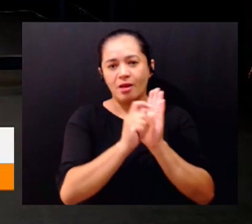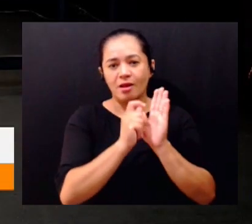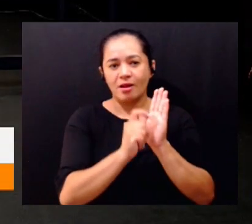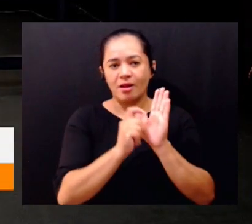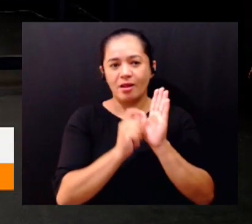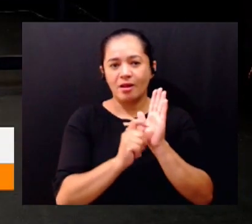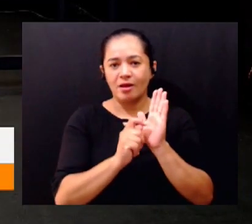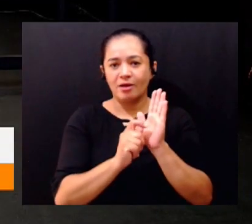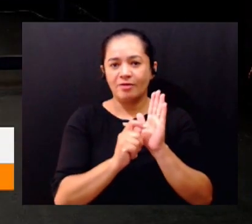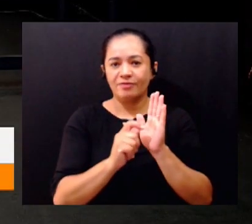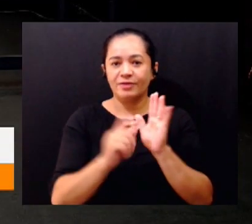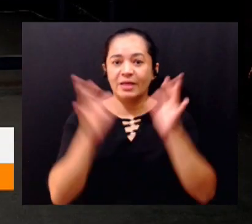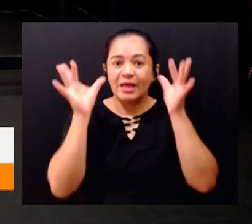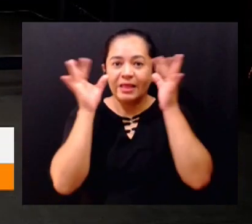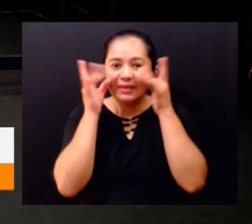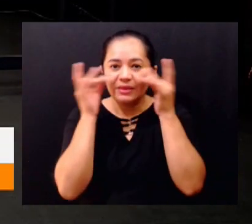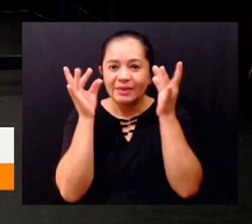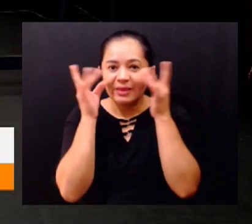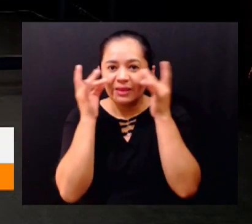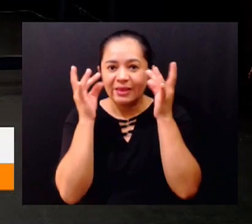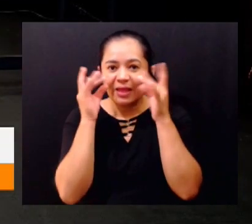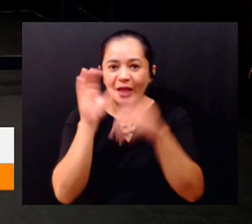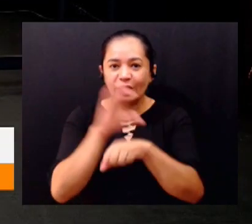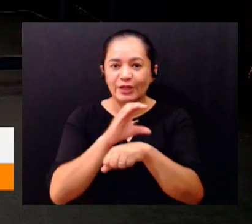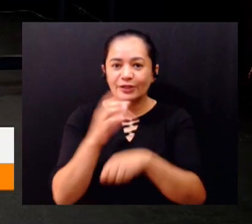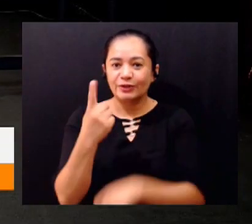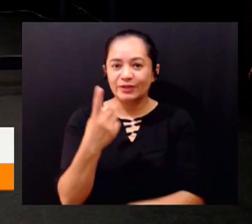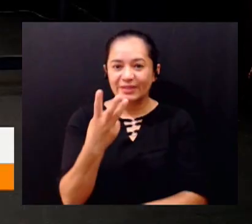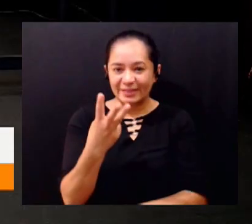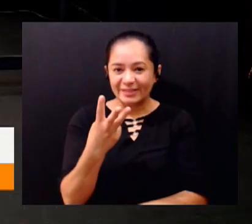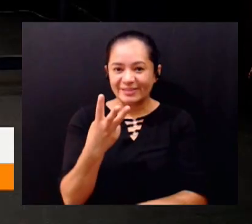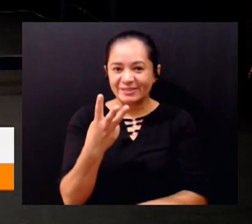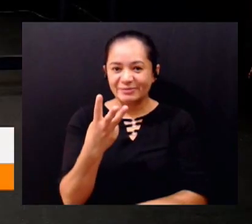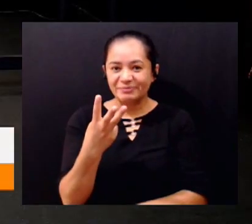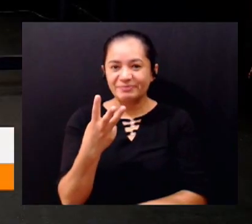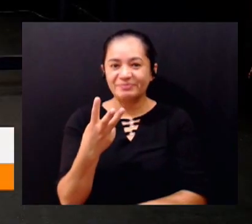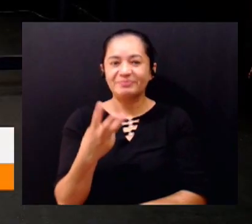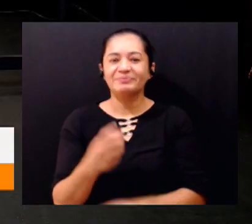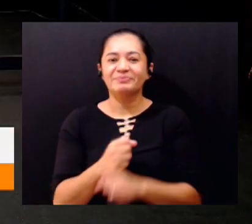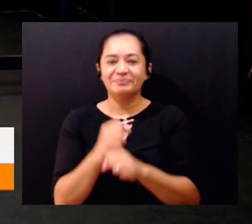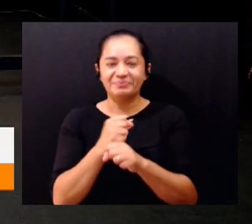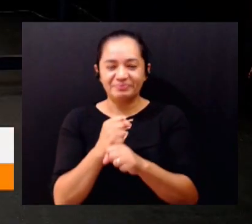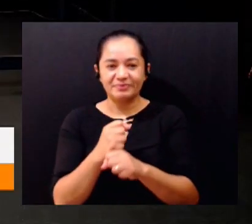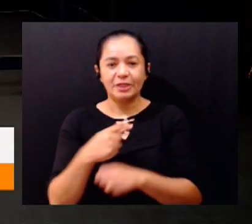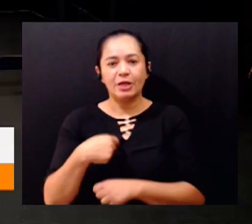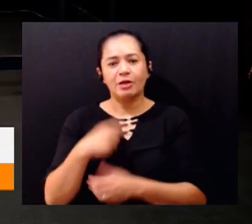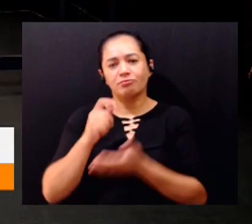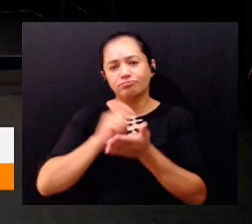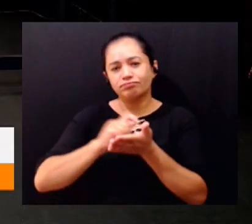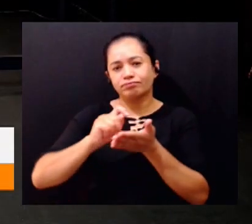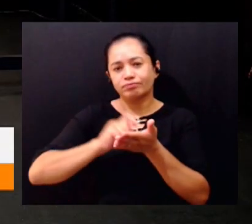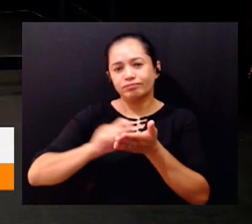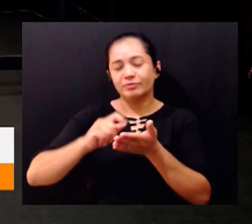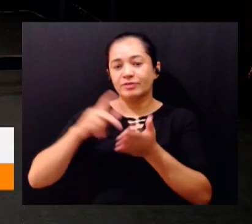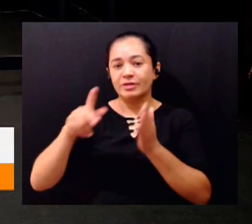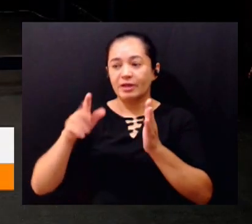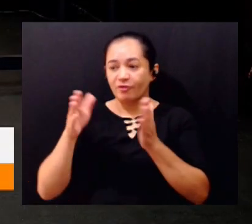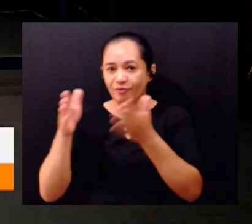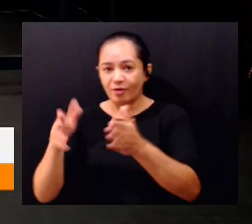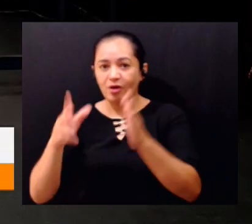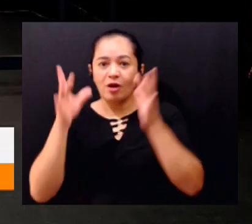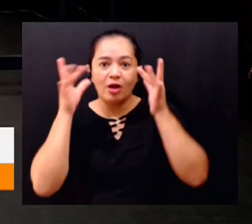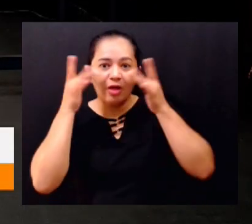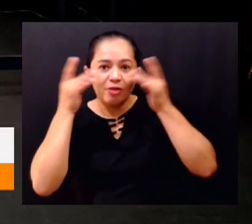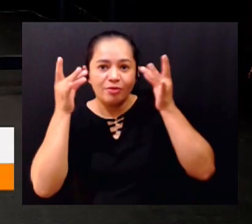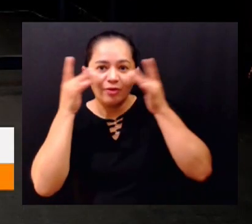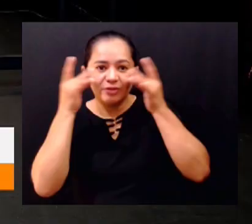universitário. E eu escrevia para o teatro. Então, o que acontece? Eu peguei algumas sketches que eu tinha para o teatro e lancei os 2 primeiros.